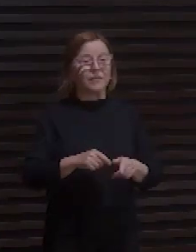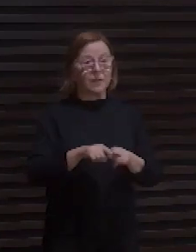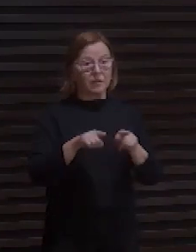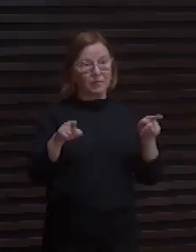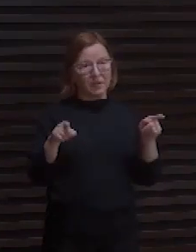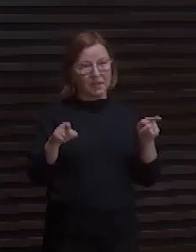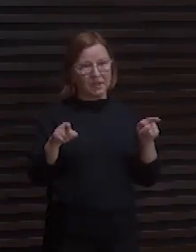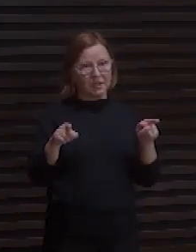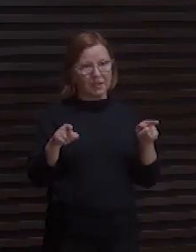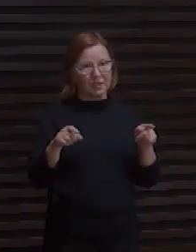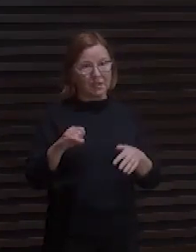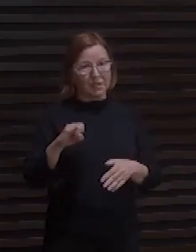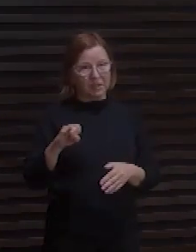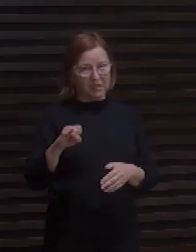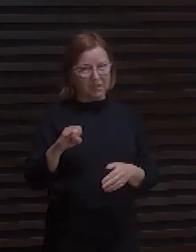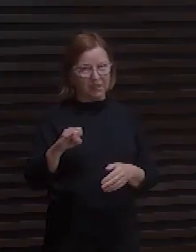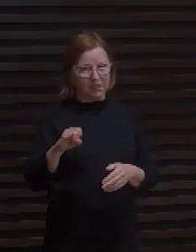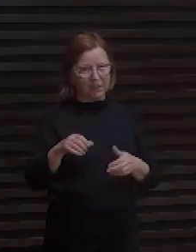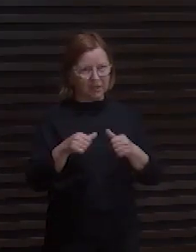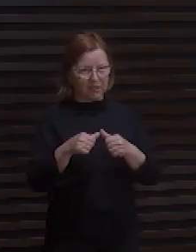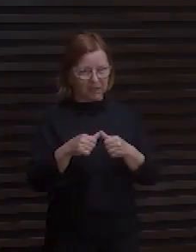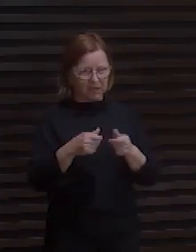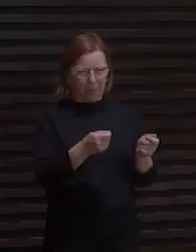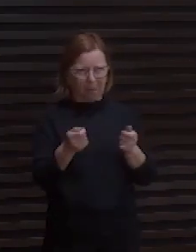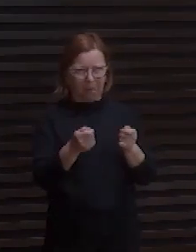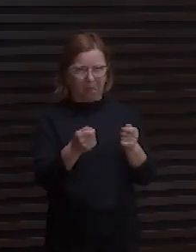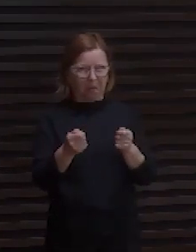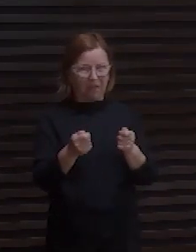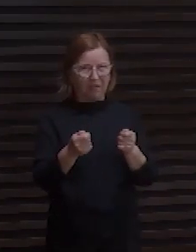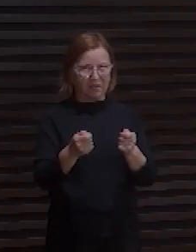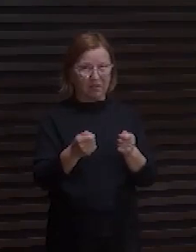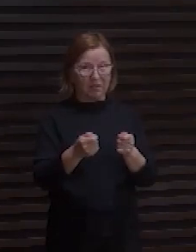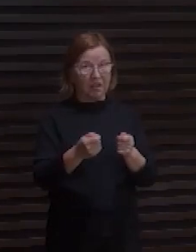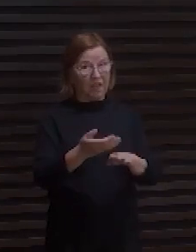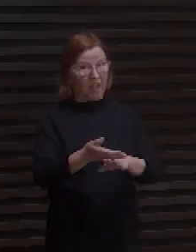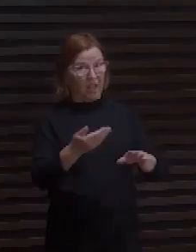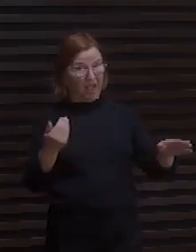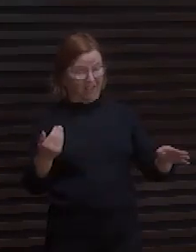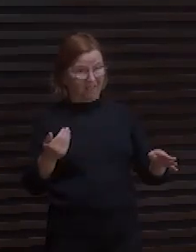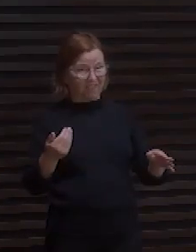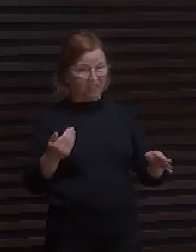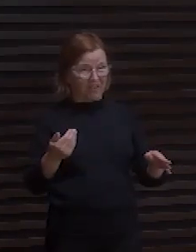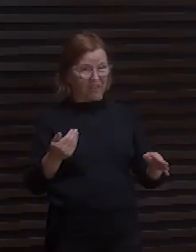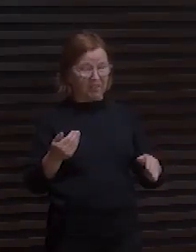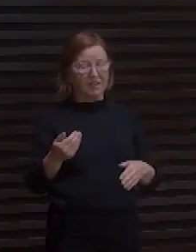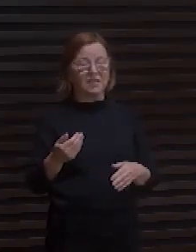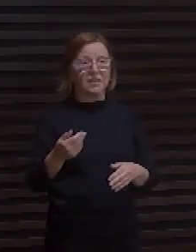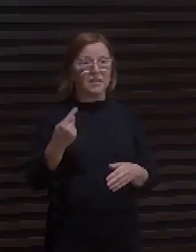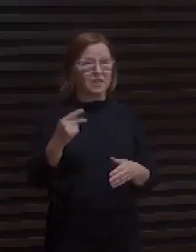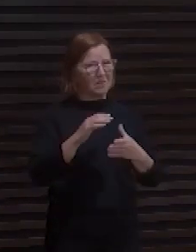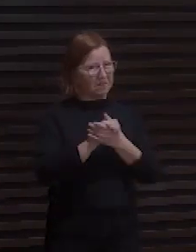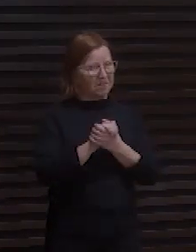Mas, se um simples videogame vai tirar você do seu relacionamento conjugal, isso já é um problema para você. Assistir